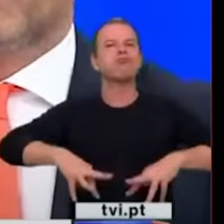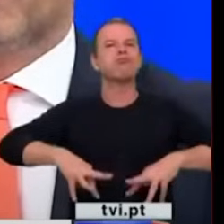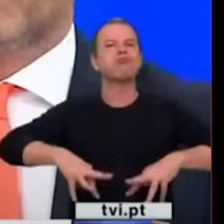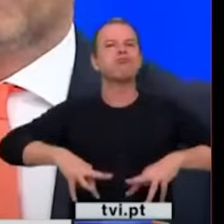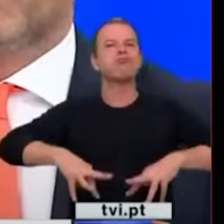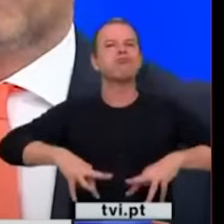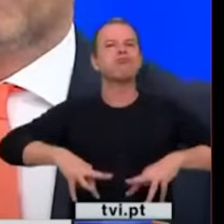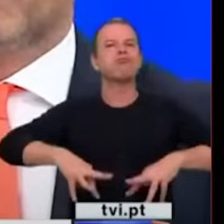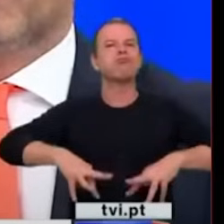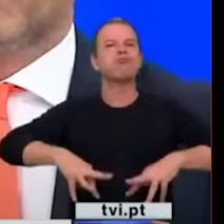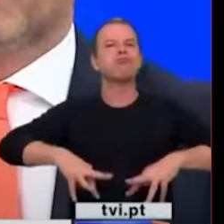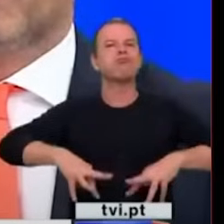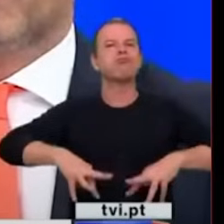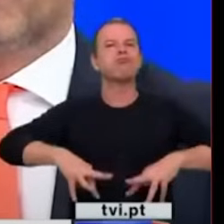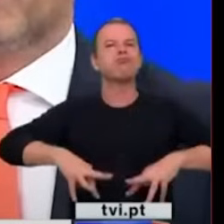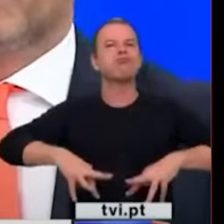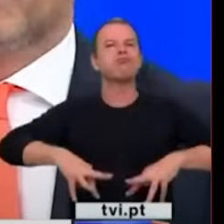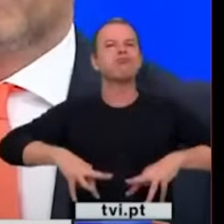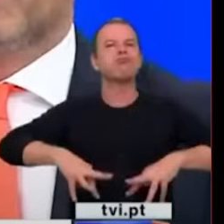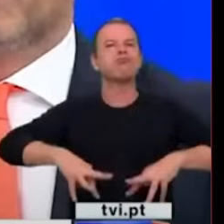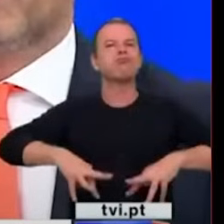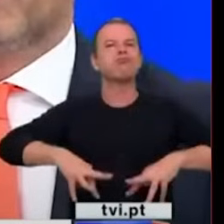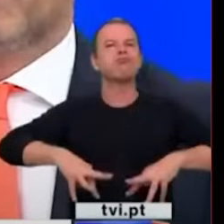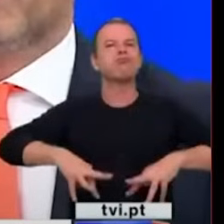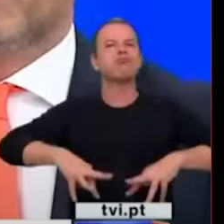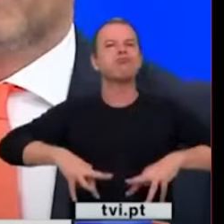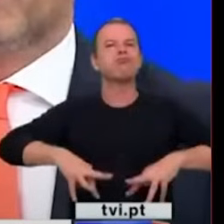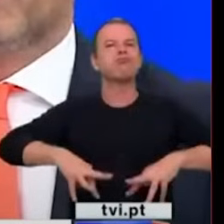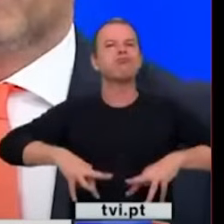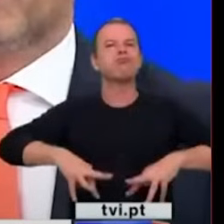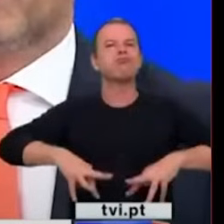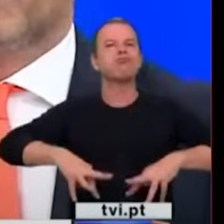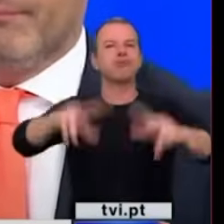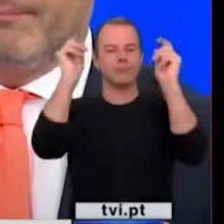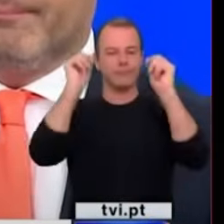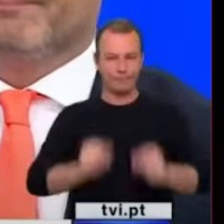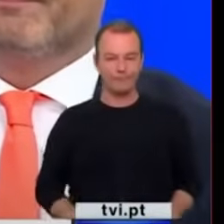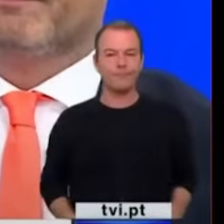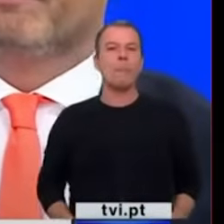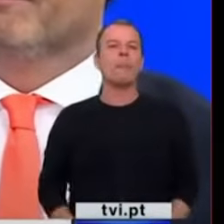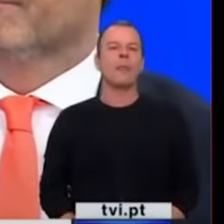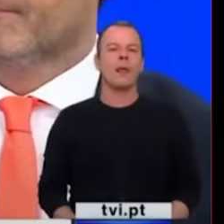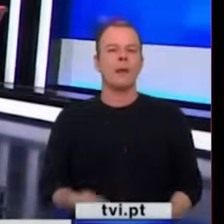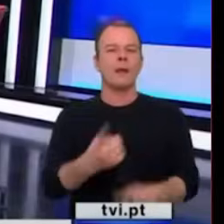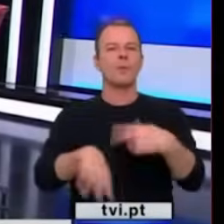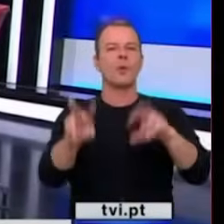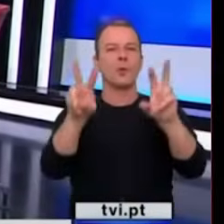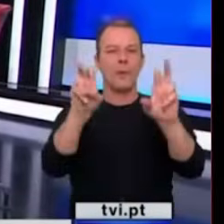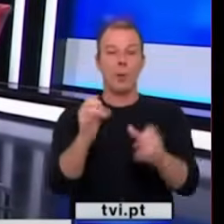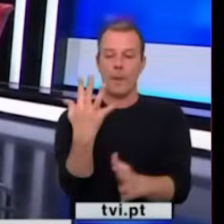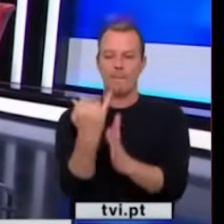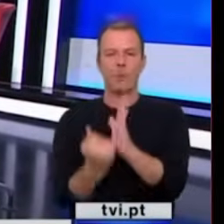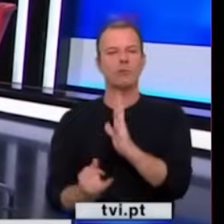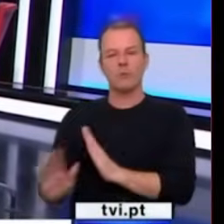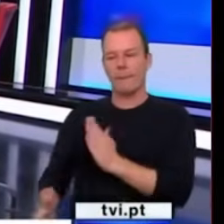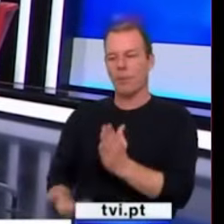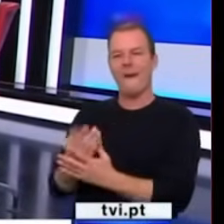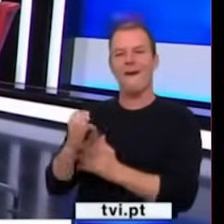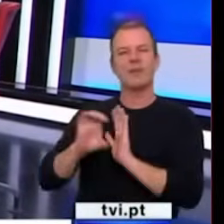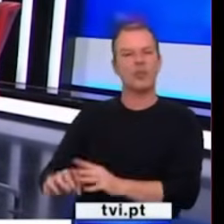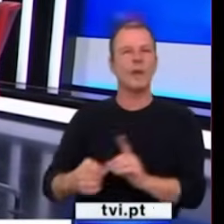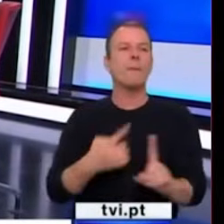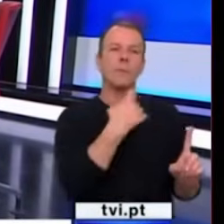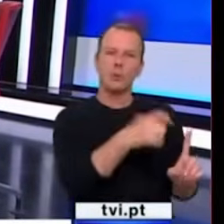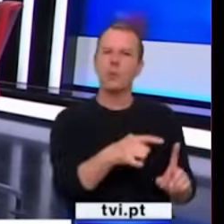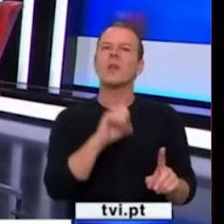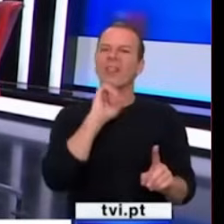acabou-se o Ministério da Educação e pronto e o desperdício acabou porque o dinheiro já não exa questão da baixa de impostos proposta pelo chega há ou não